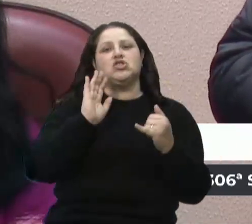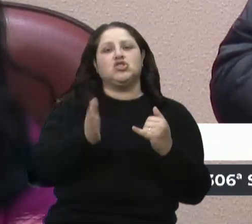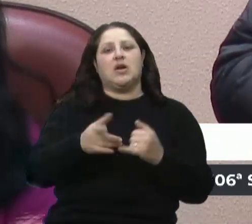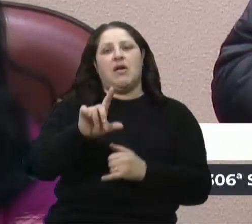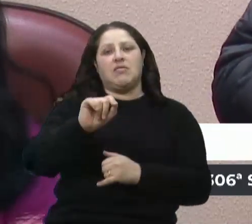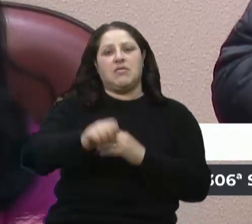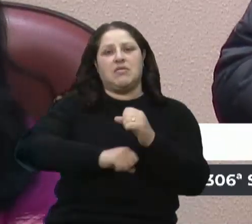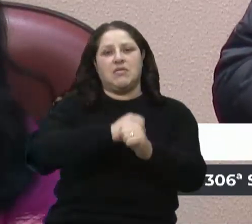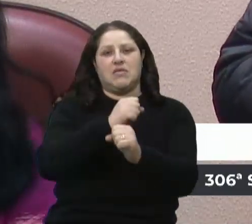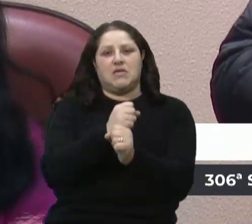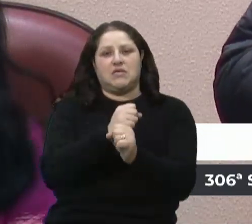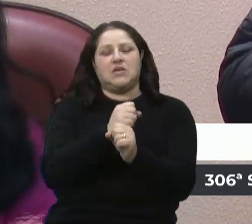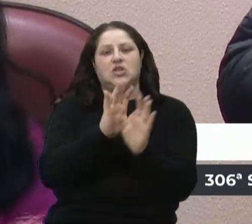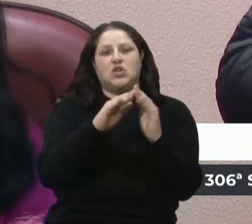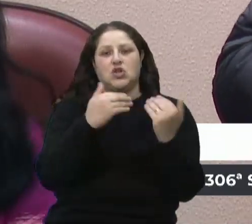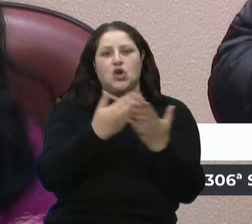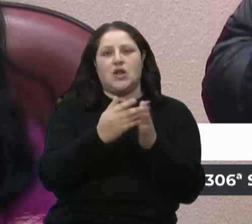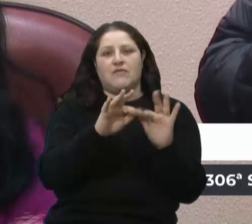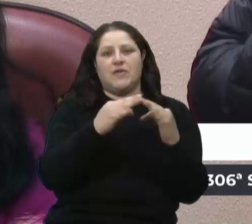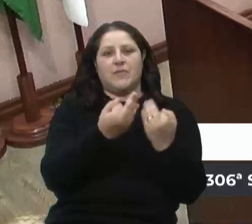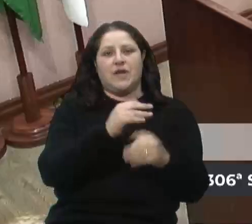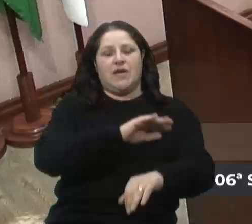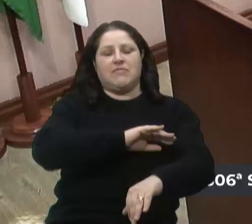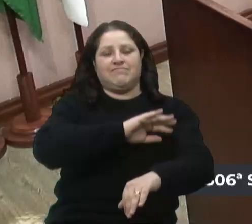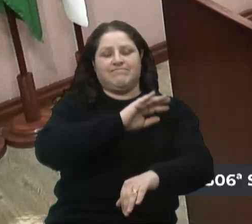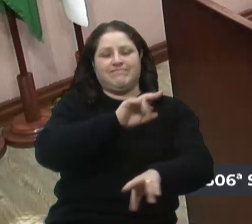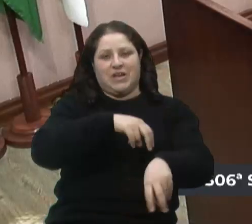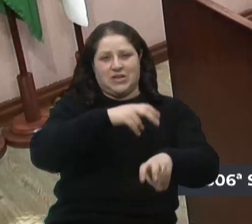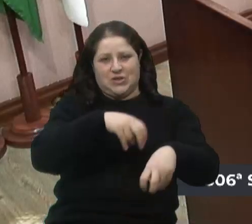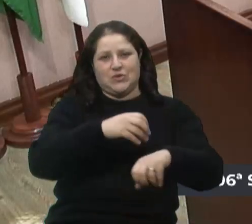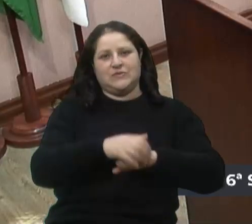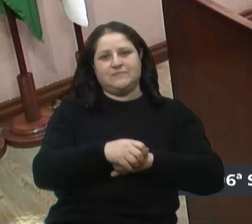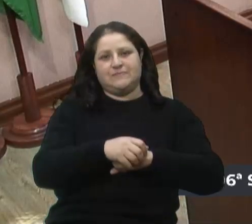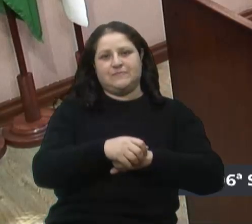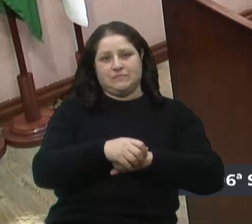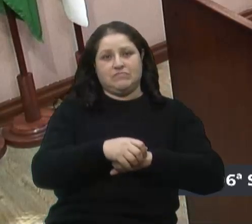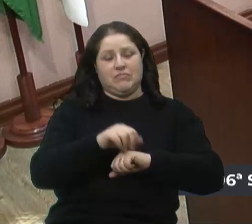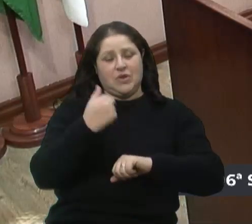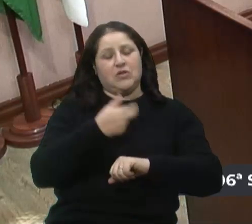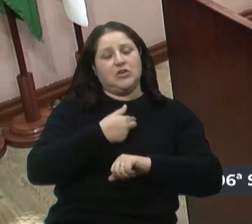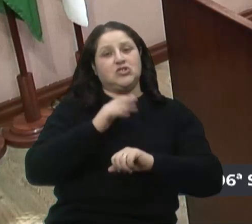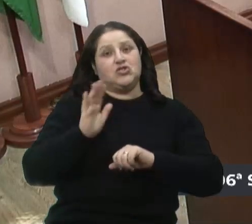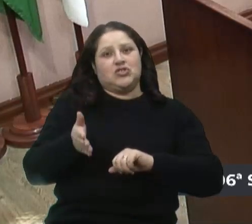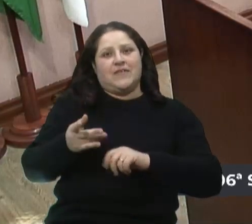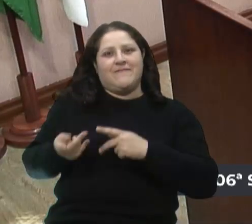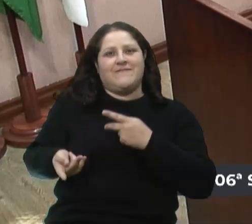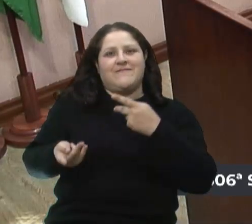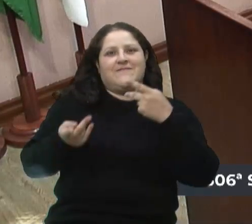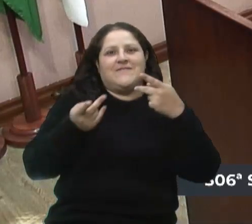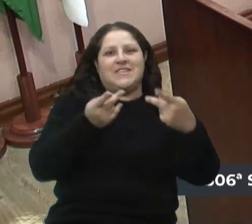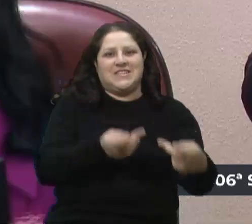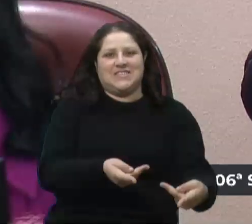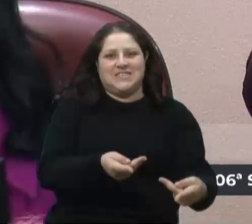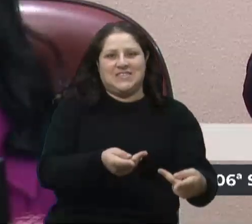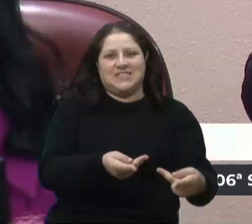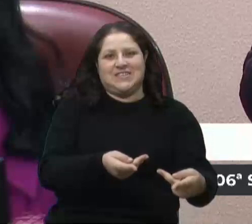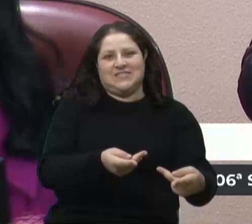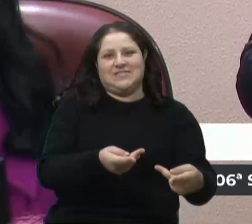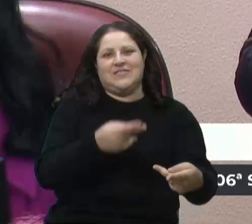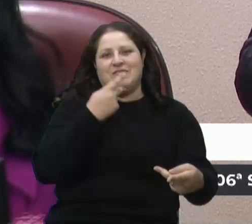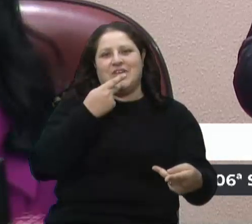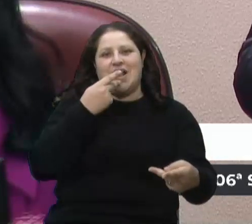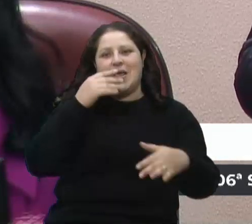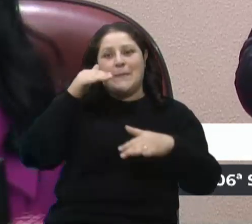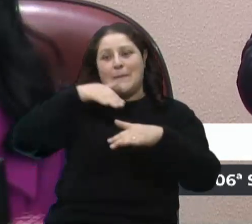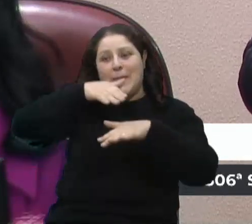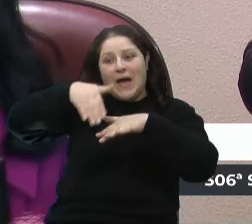da escola da família agrícola que nós tivemos um prazer né de estar lá embaixo foi até antes